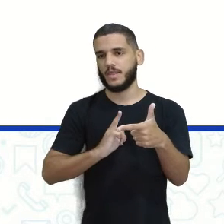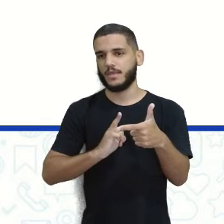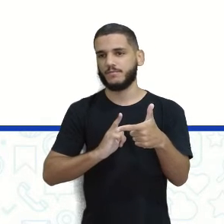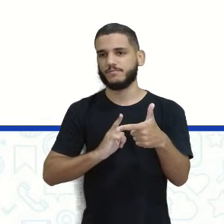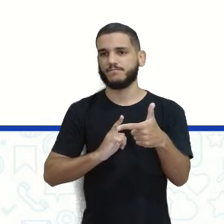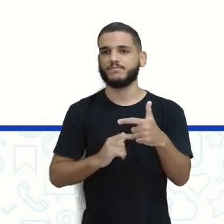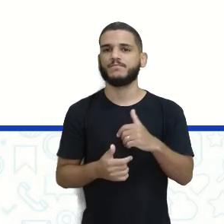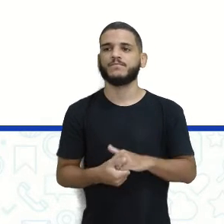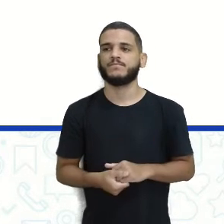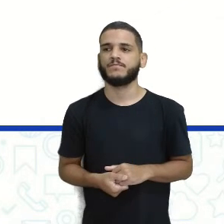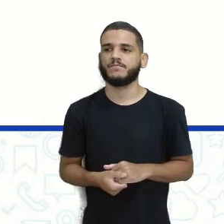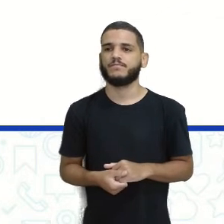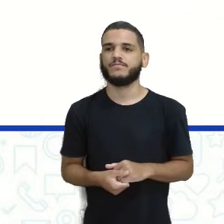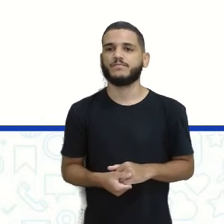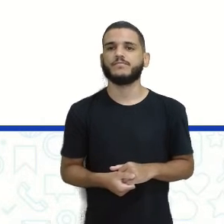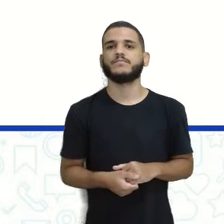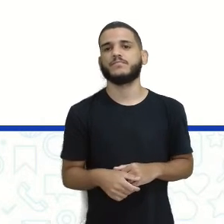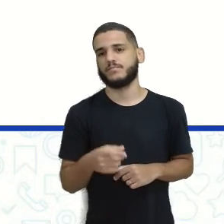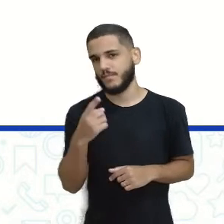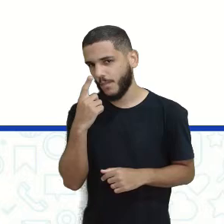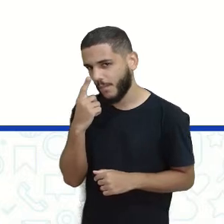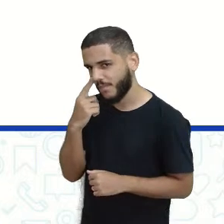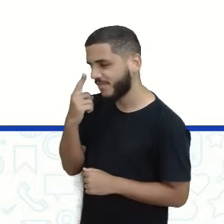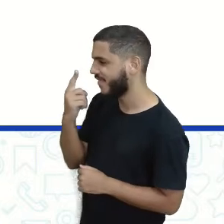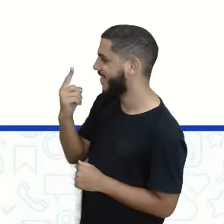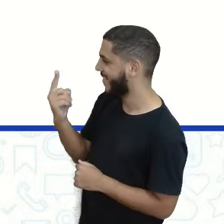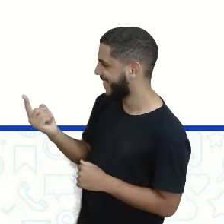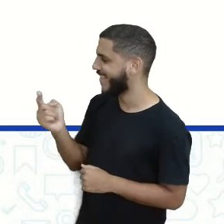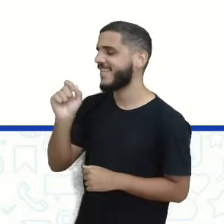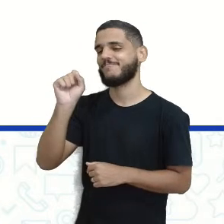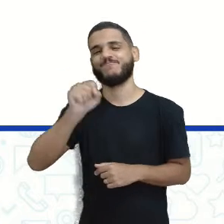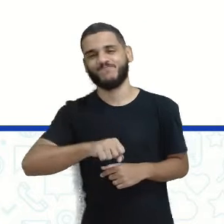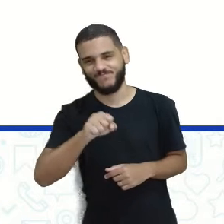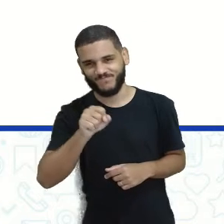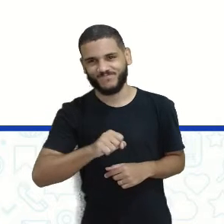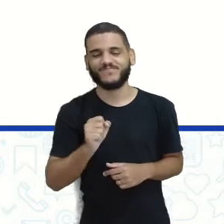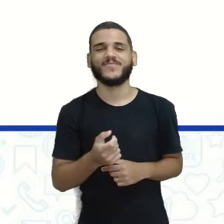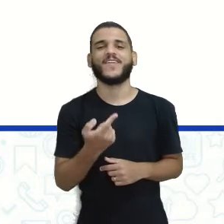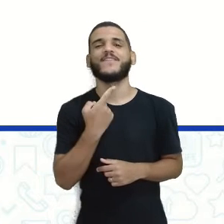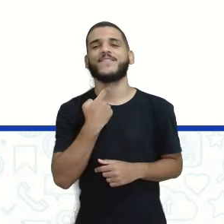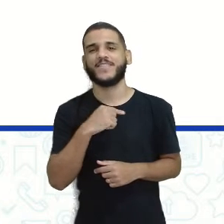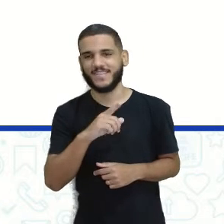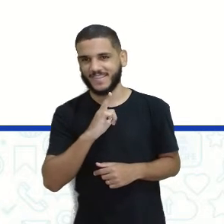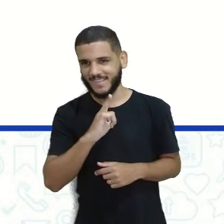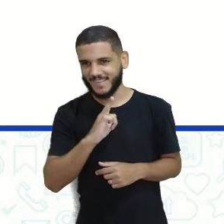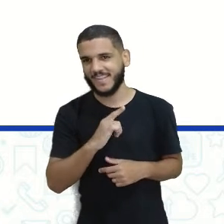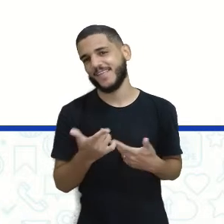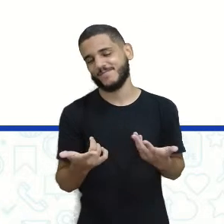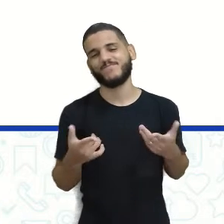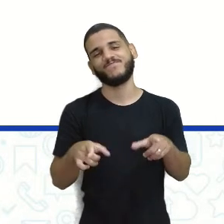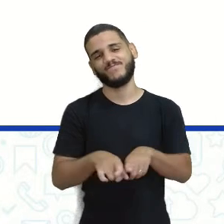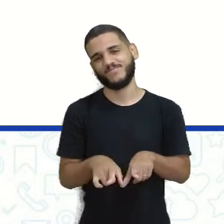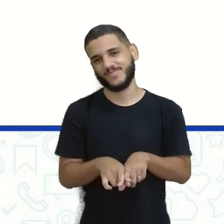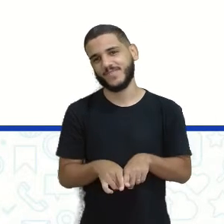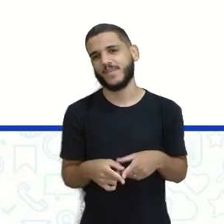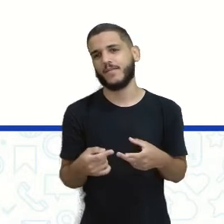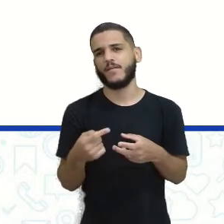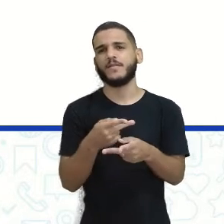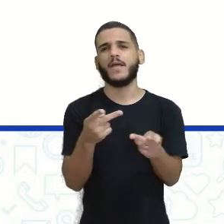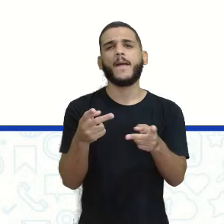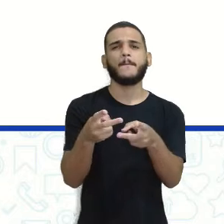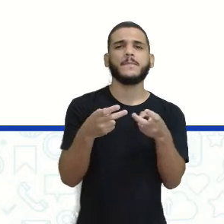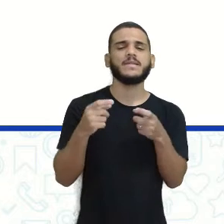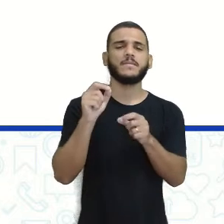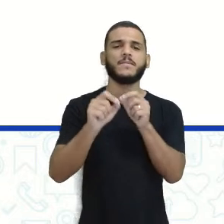carinha do professor Bravo olhando para mim. É isso mesmo, é assim. O que eu quero pelo que eu tenho. É isso aí. Você observa que é